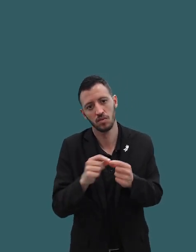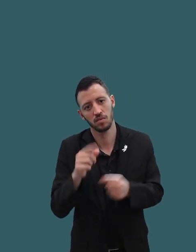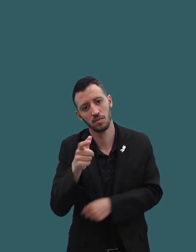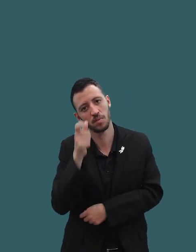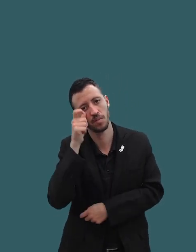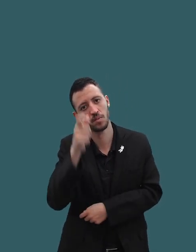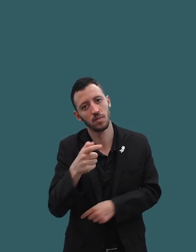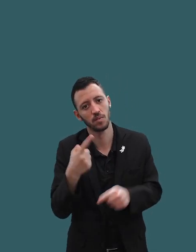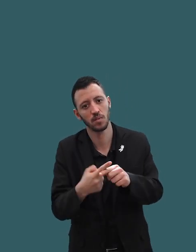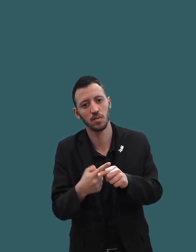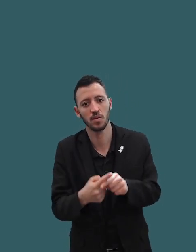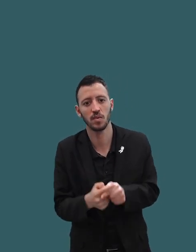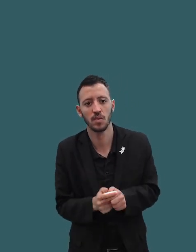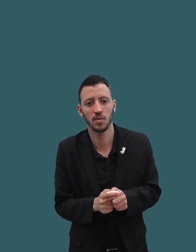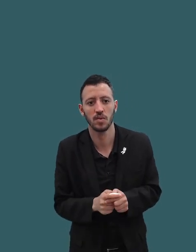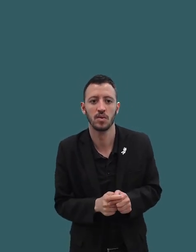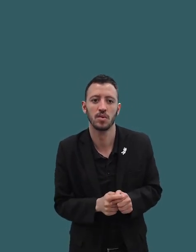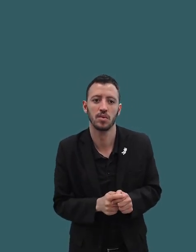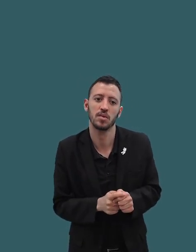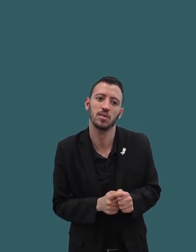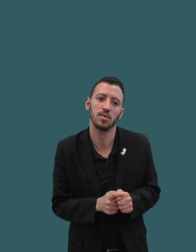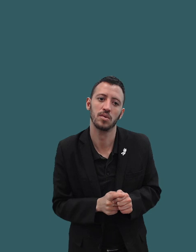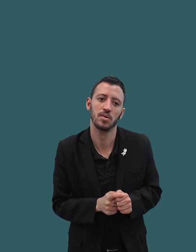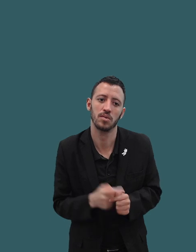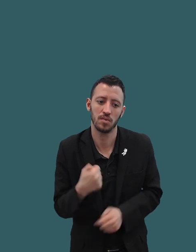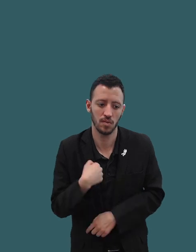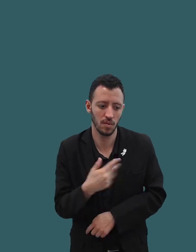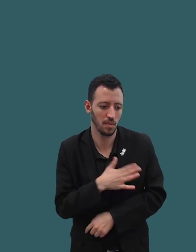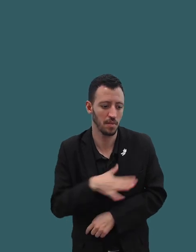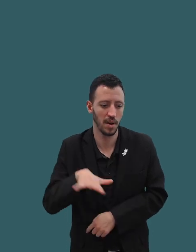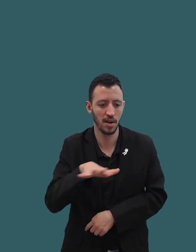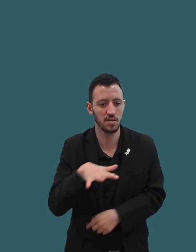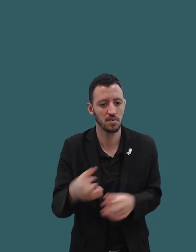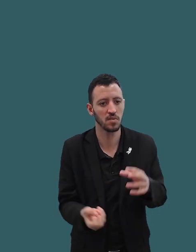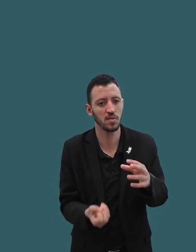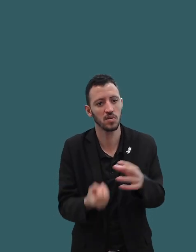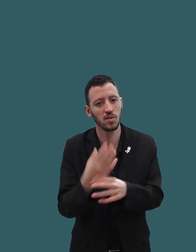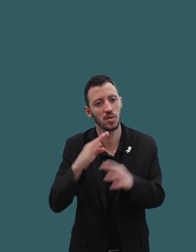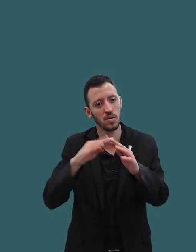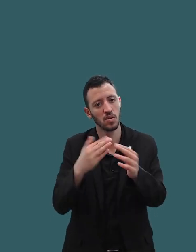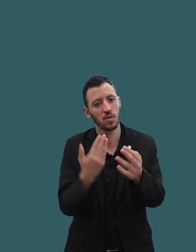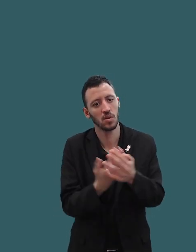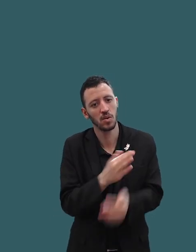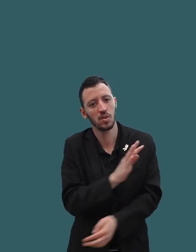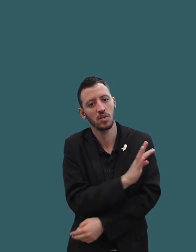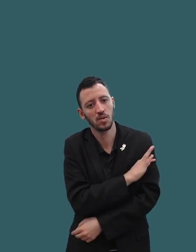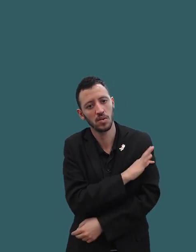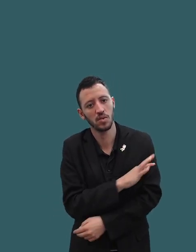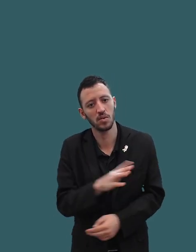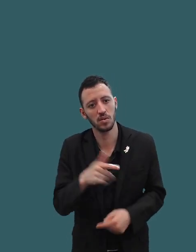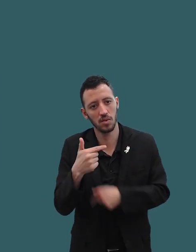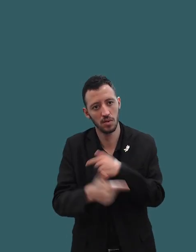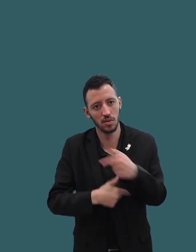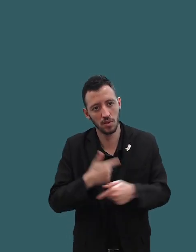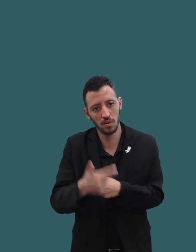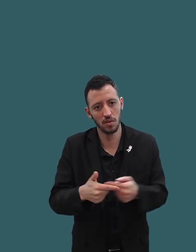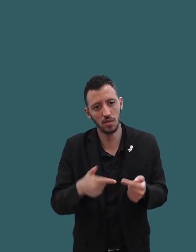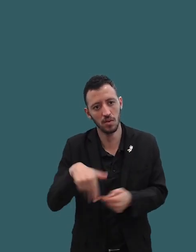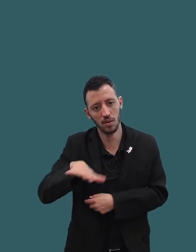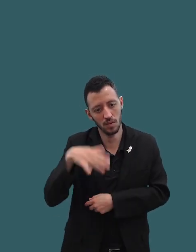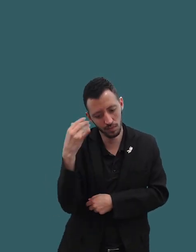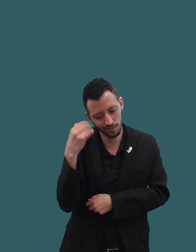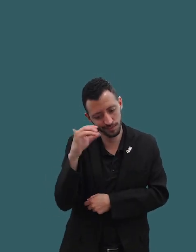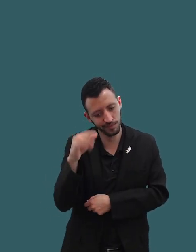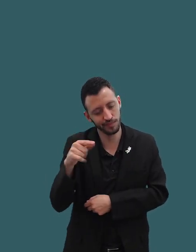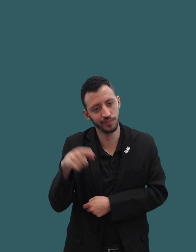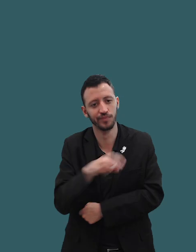muito interessante, porque põe a minha área de origem, que é a Escola Politécnica de Saúde Joaquim Vernâncio, trabalhando com iniciação científica